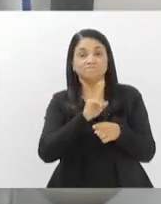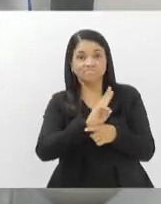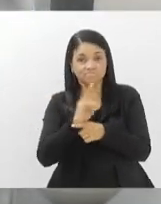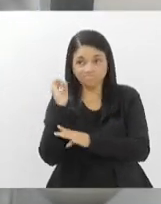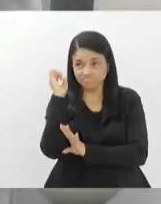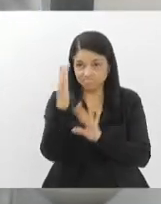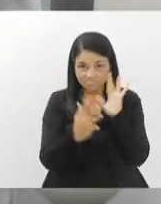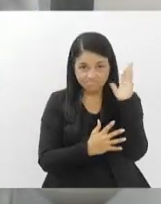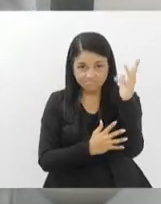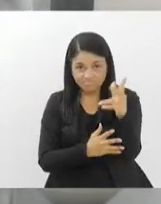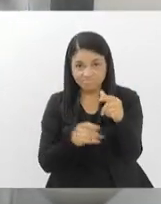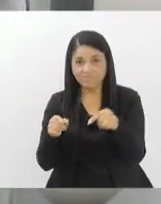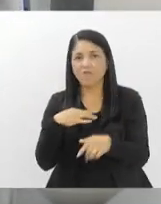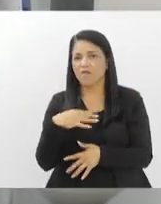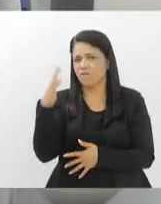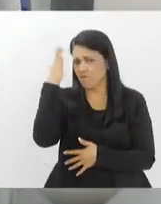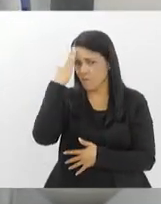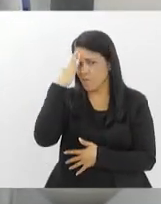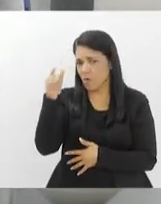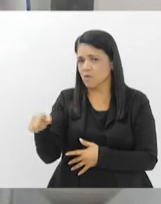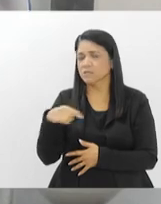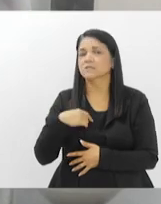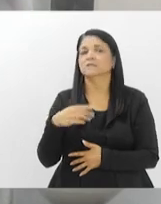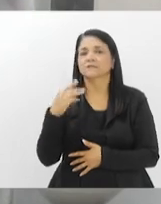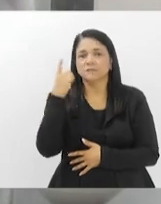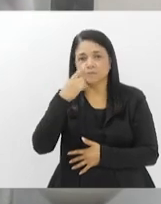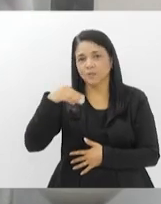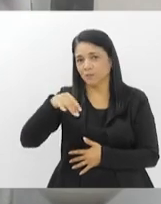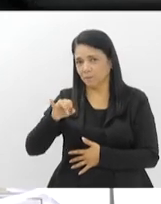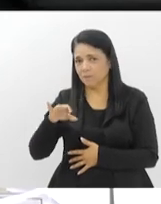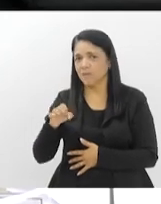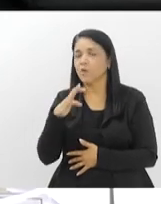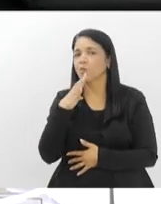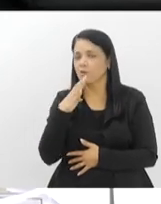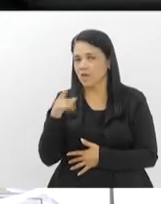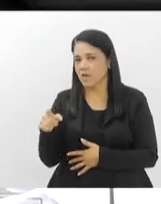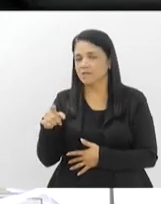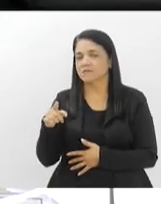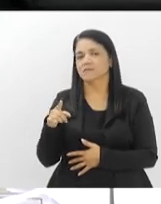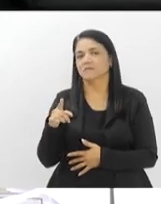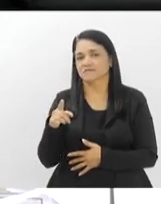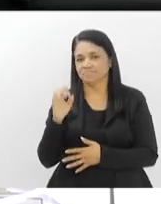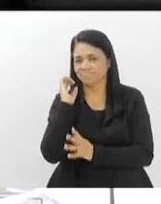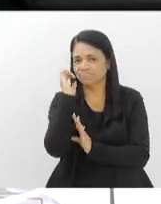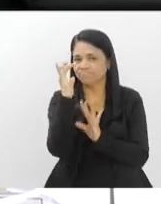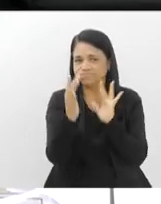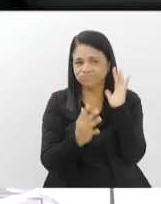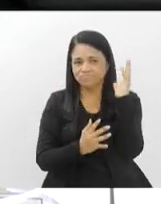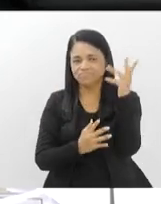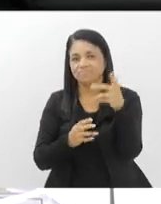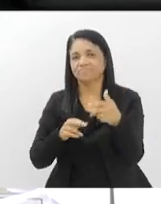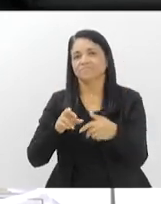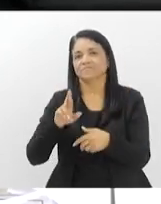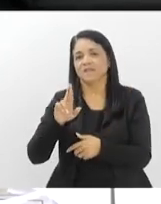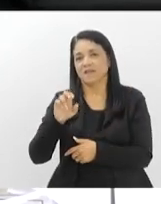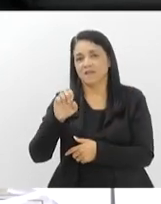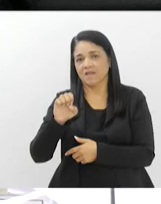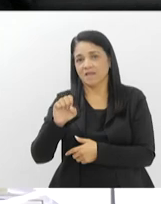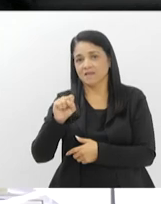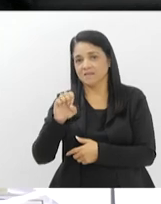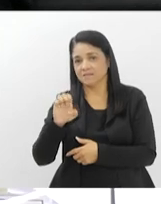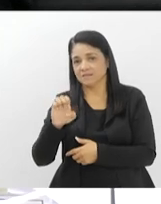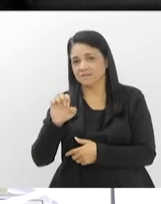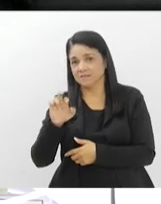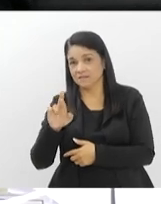Tinguá é famosa, até o deputado Carlos me conhece, na Reserva do Tinguá, e o deputado Carlinhos